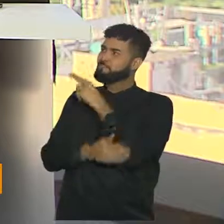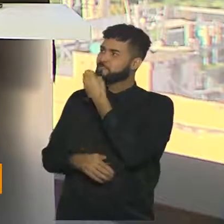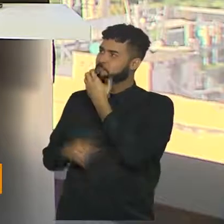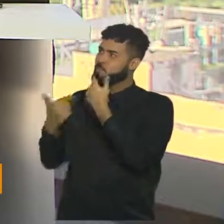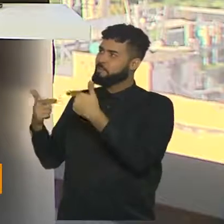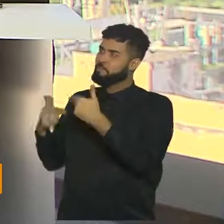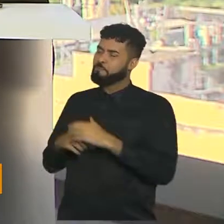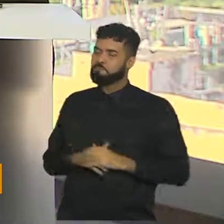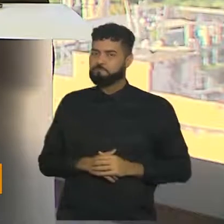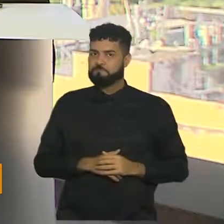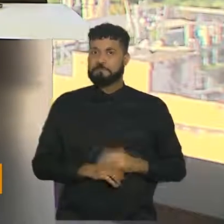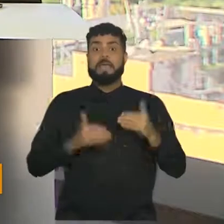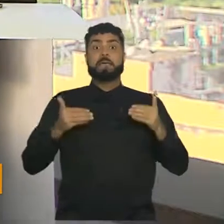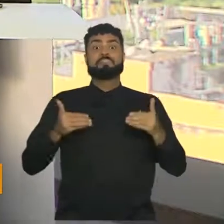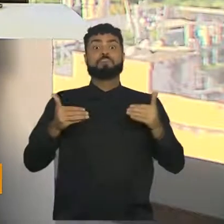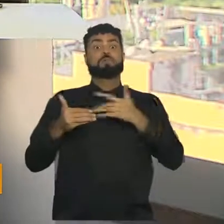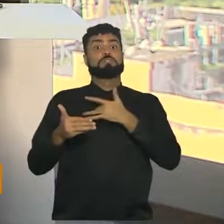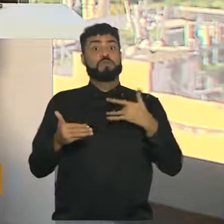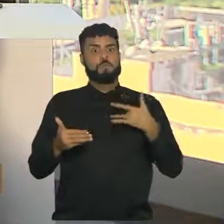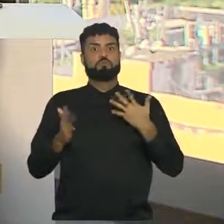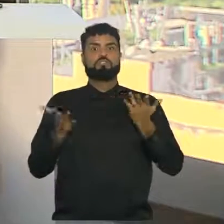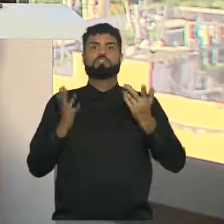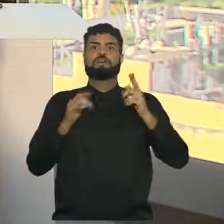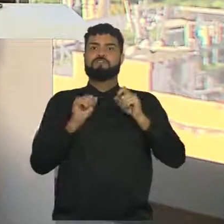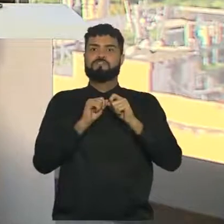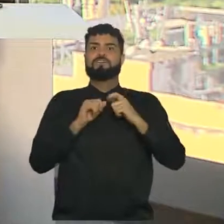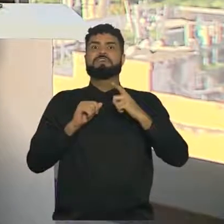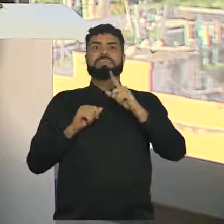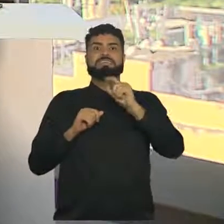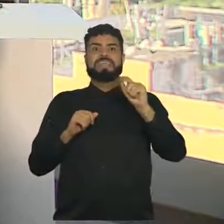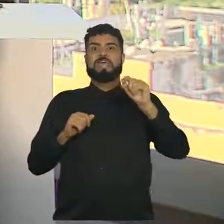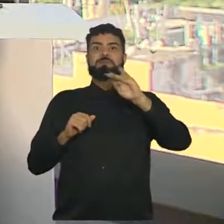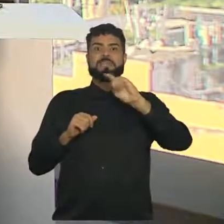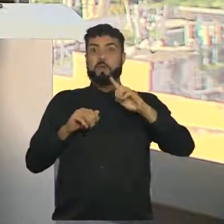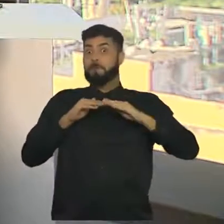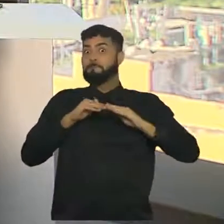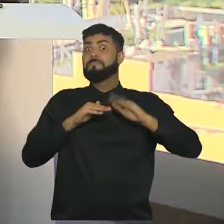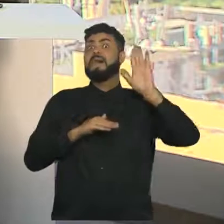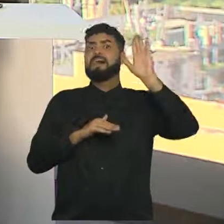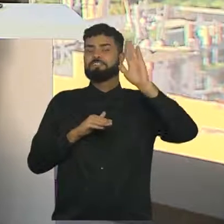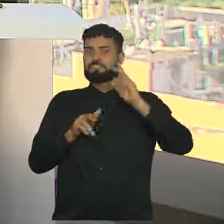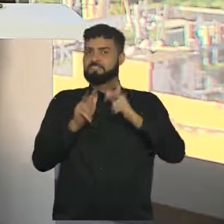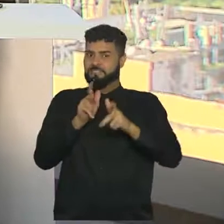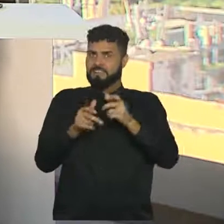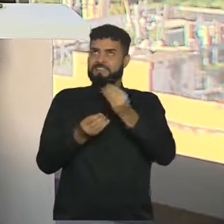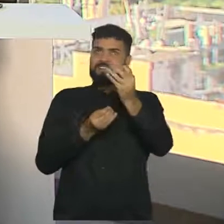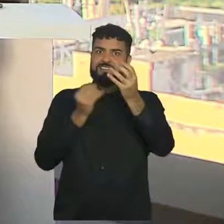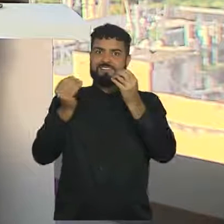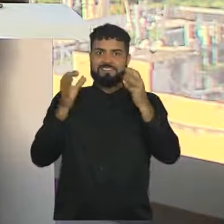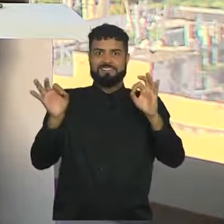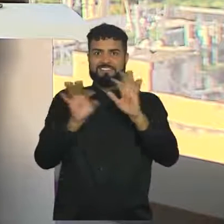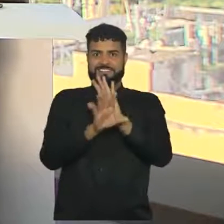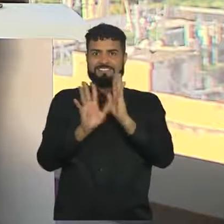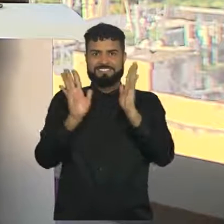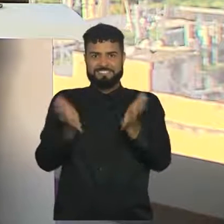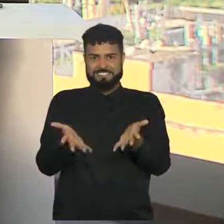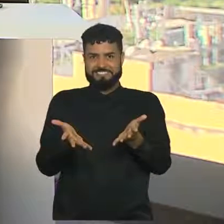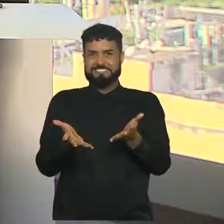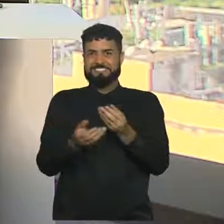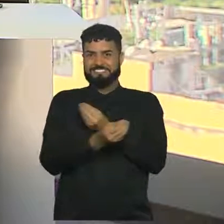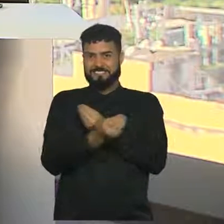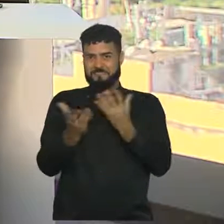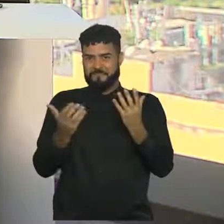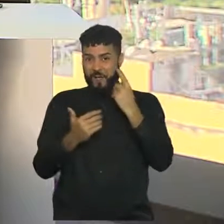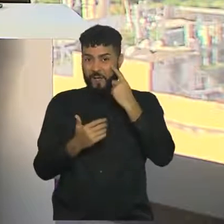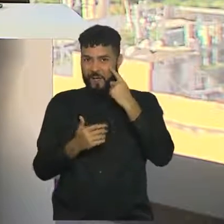Oi e o Ministério da Saúde passou Como disse o Dimas aí a marca de 100 milhões de doses de vacina contra convide